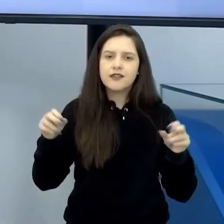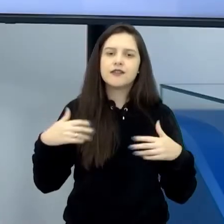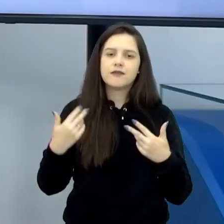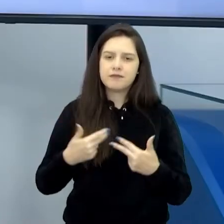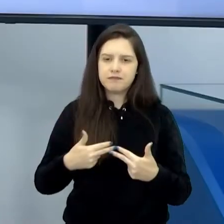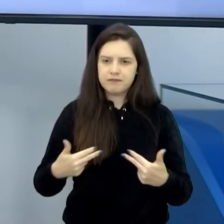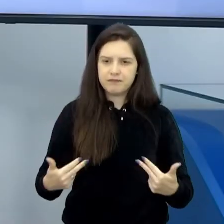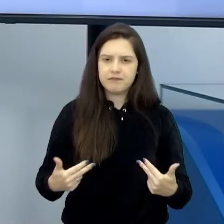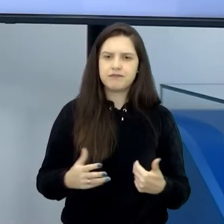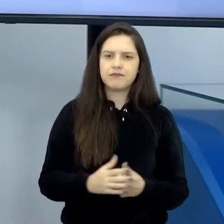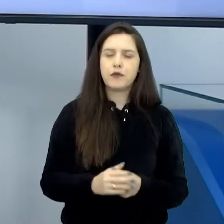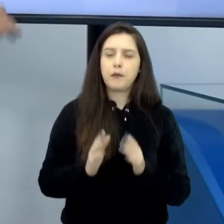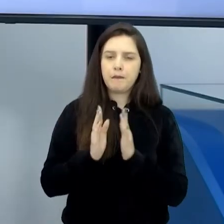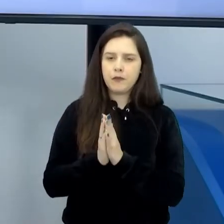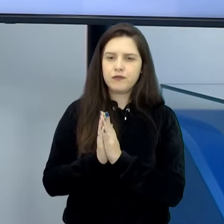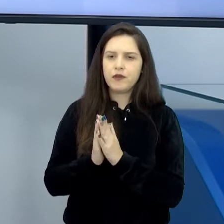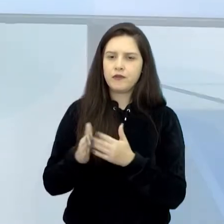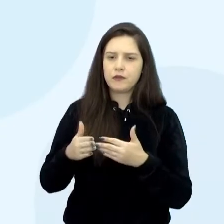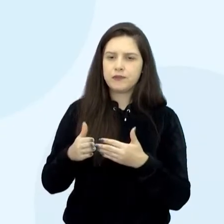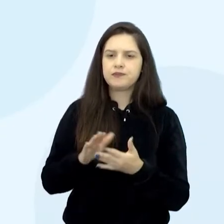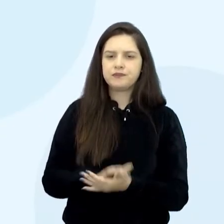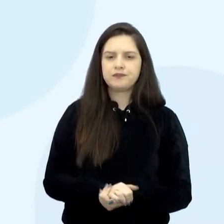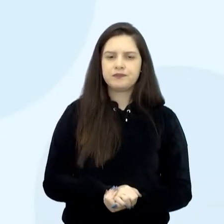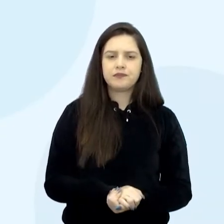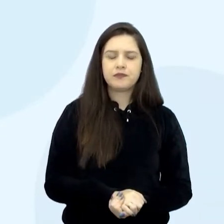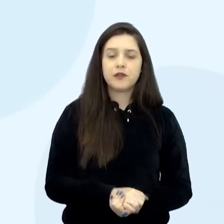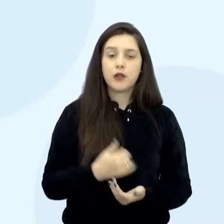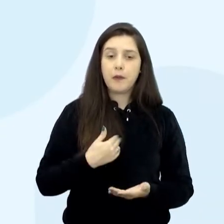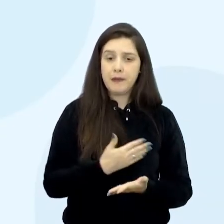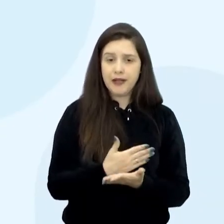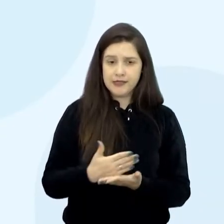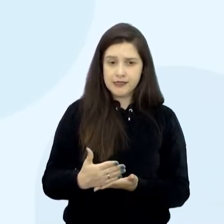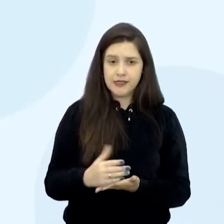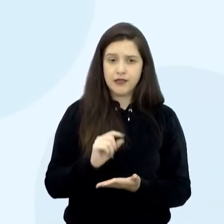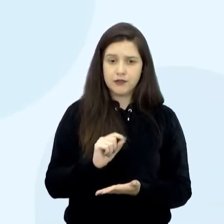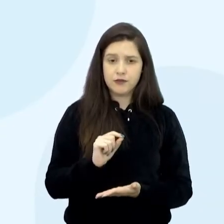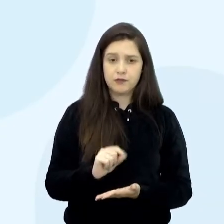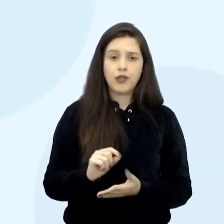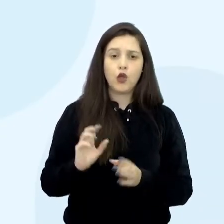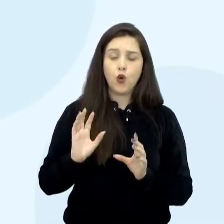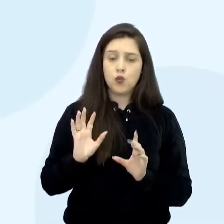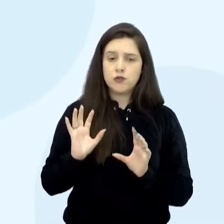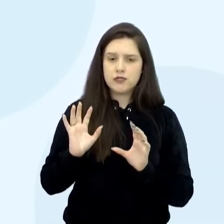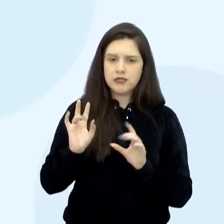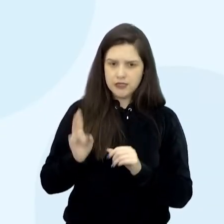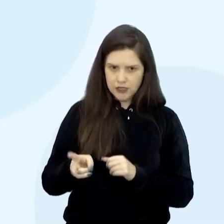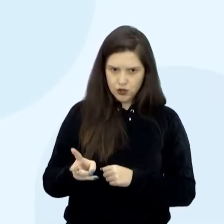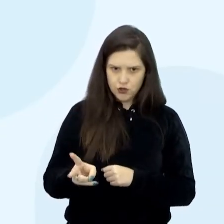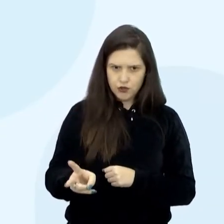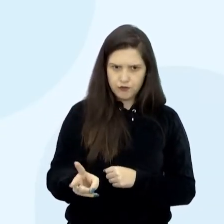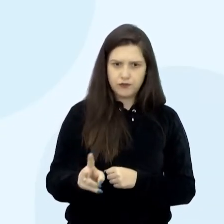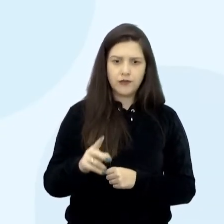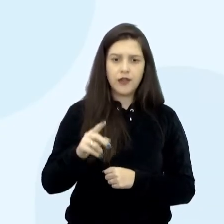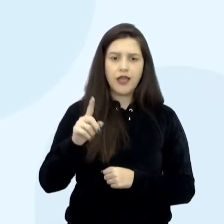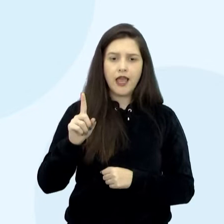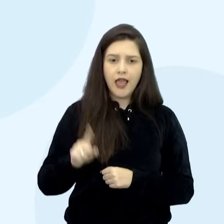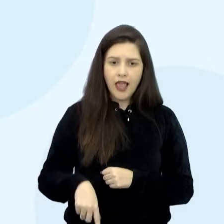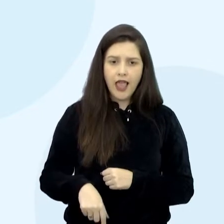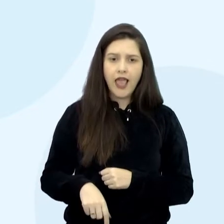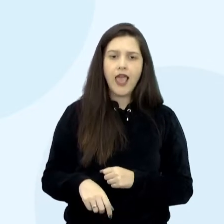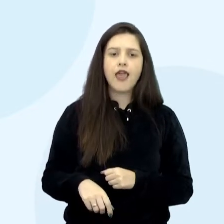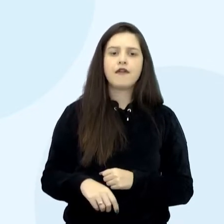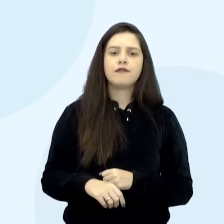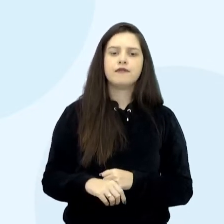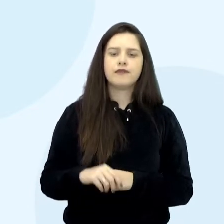lá, como é que então. escreve, por favor. Vamos iniciar, né? Então eu tenho a constante, né, em função da